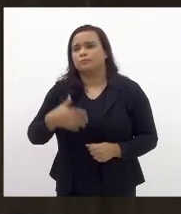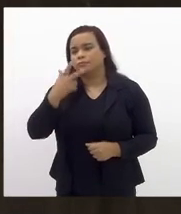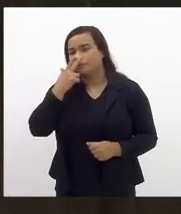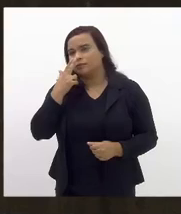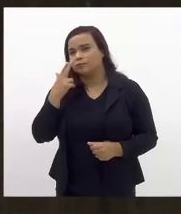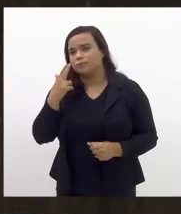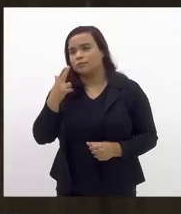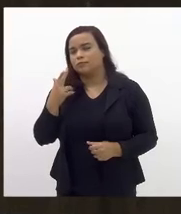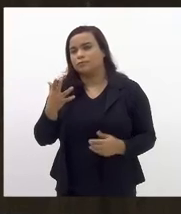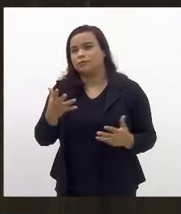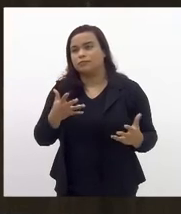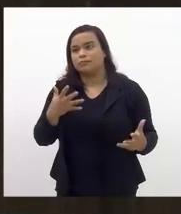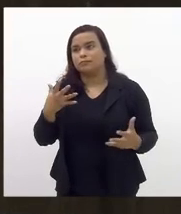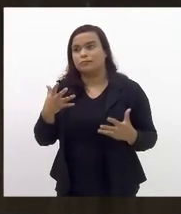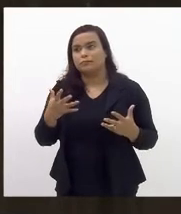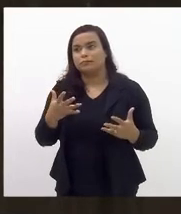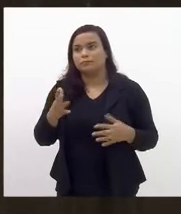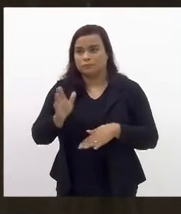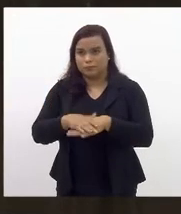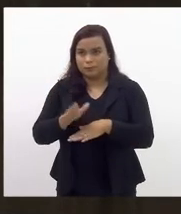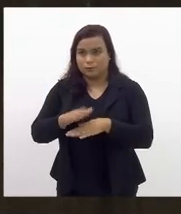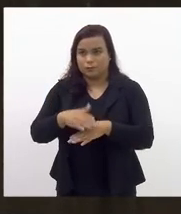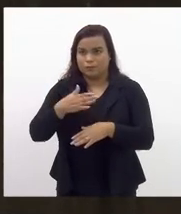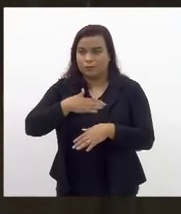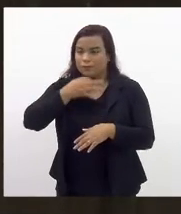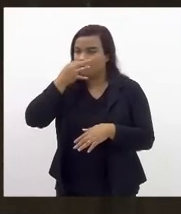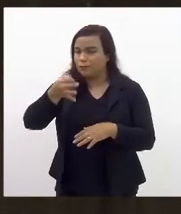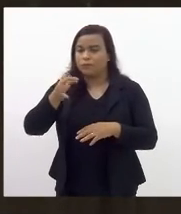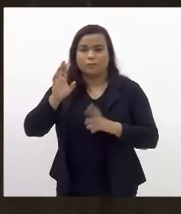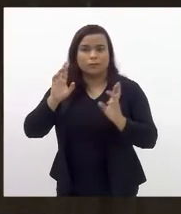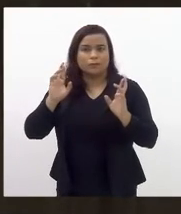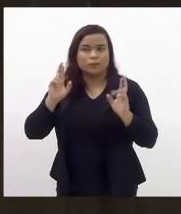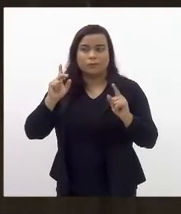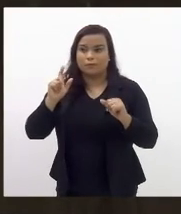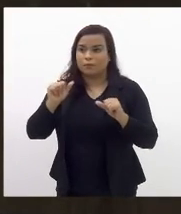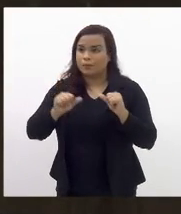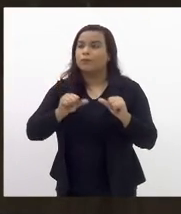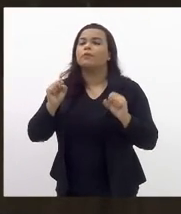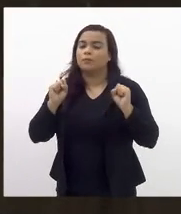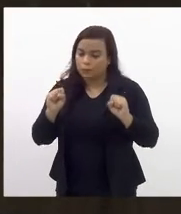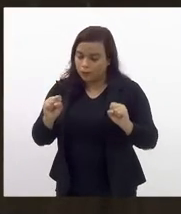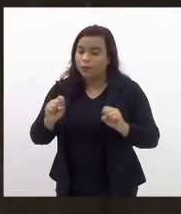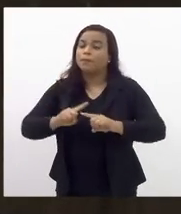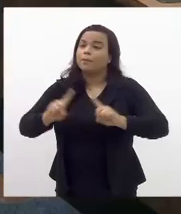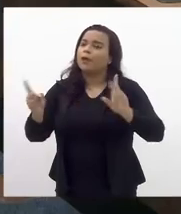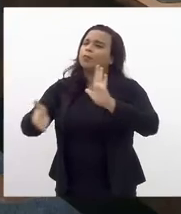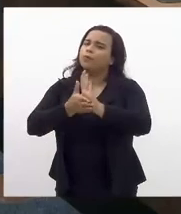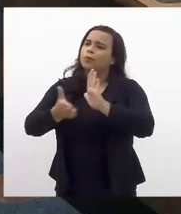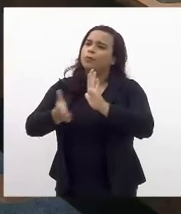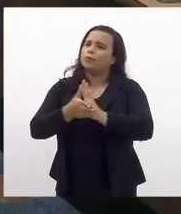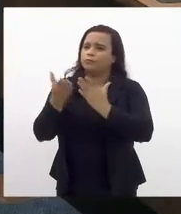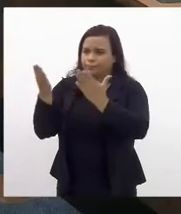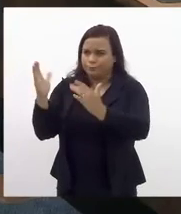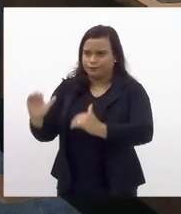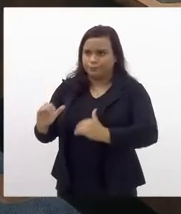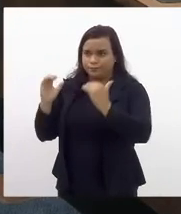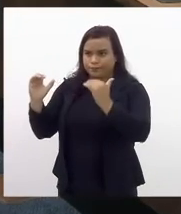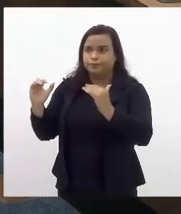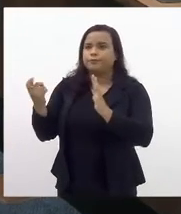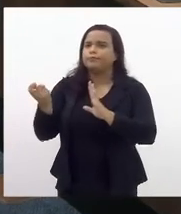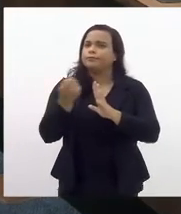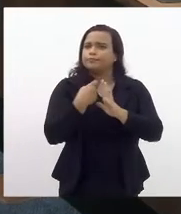Olha só, eu até altero o meu parecer, mas eu queria propor a vossa excelência Sim.